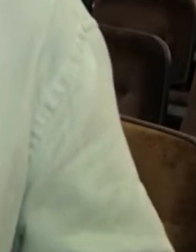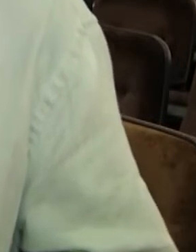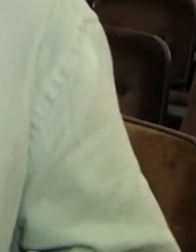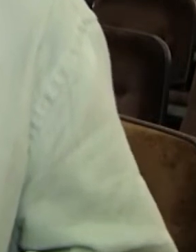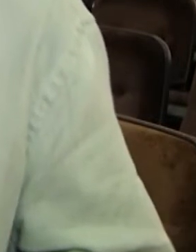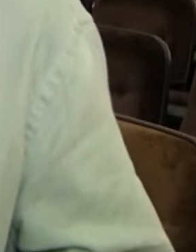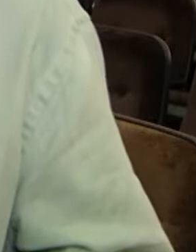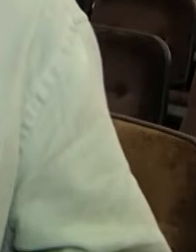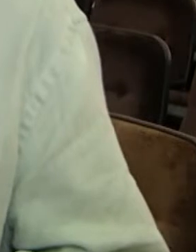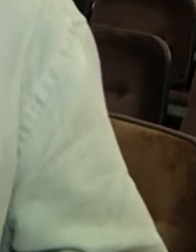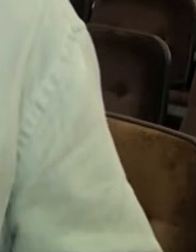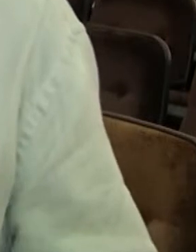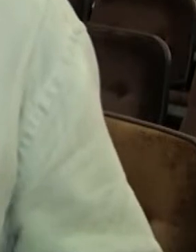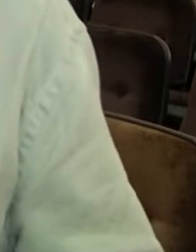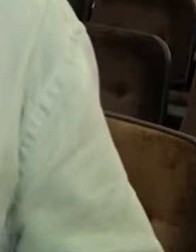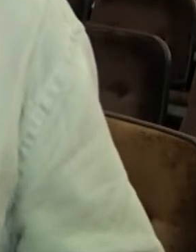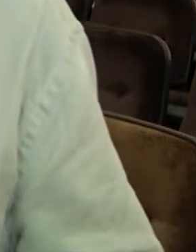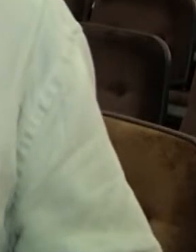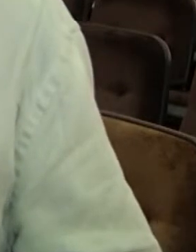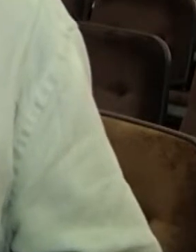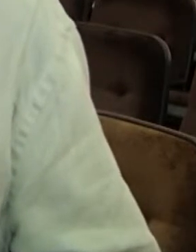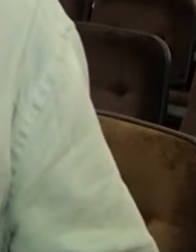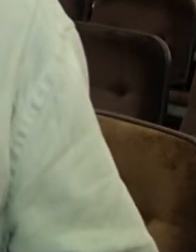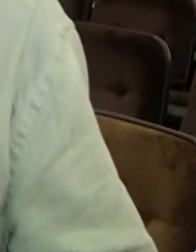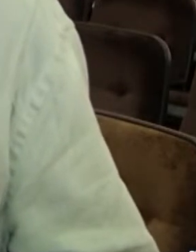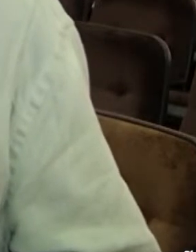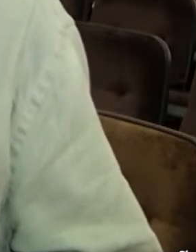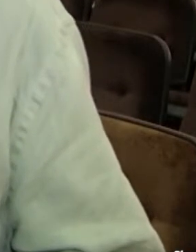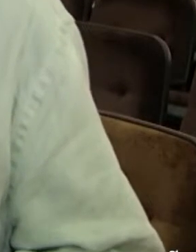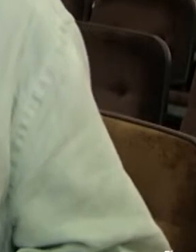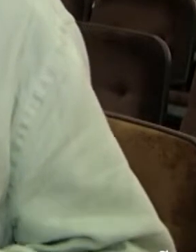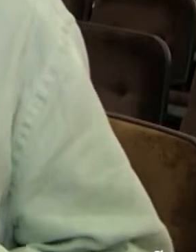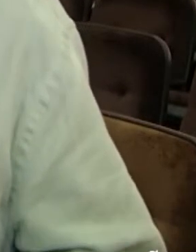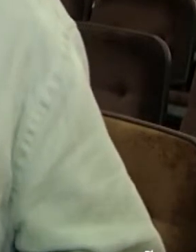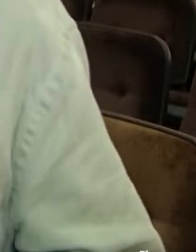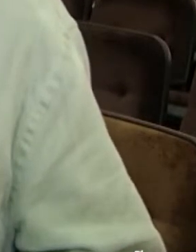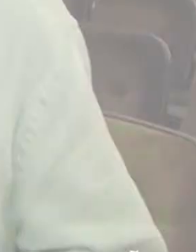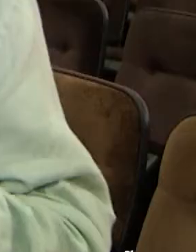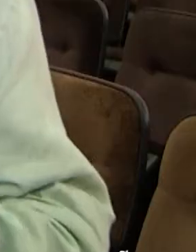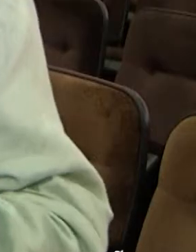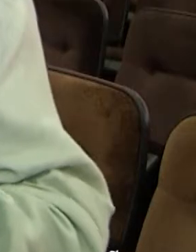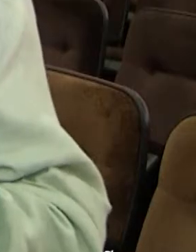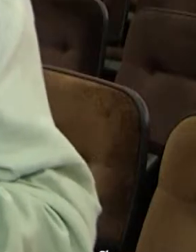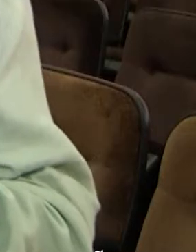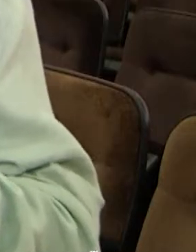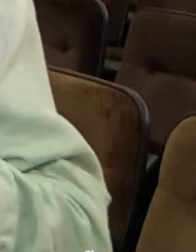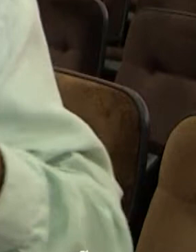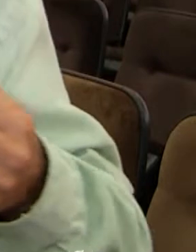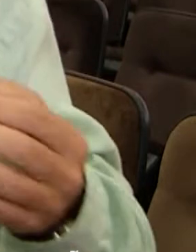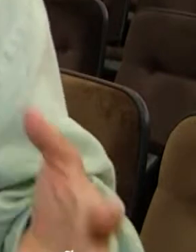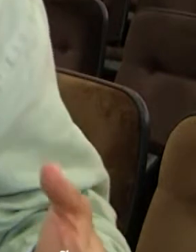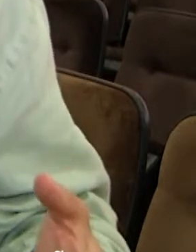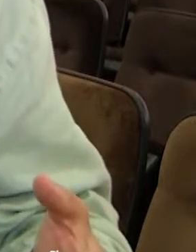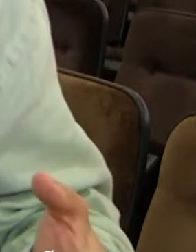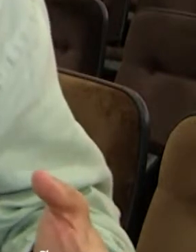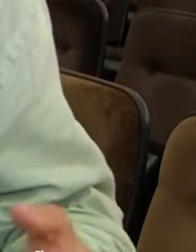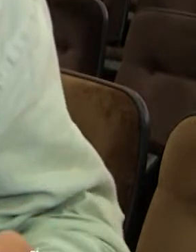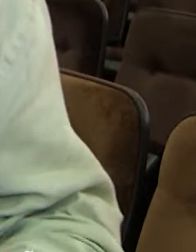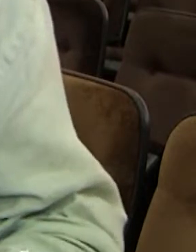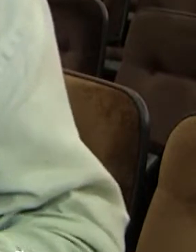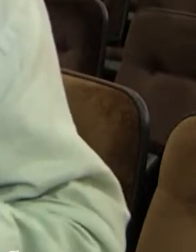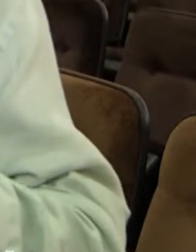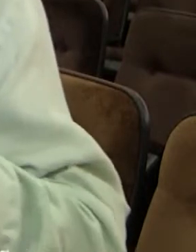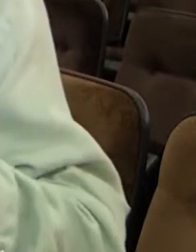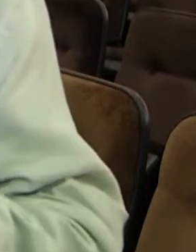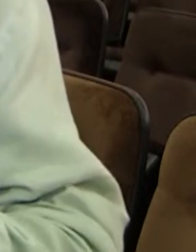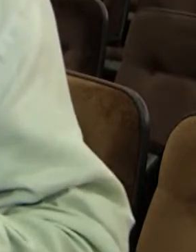assim, o parque é, de fato, uma grande política pública em expansão. Isso tem impacto direto na cidade, não só